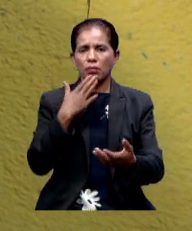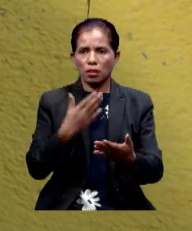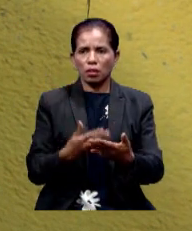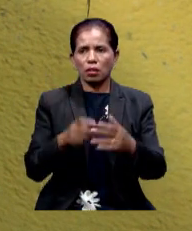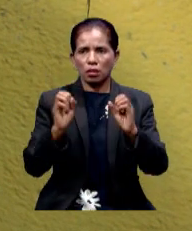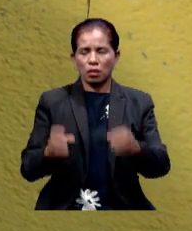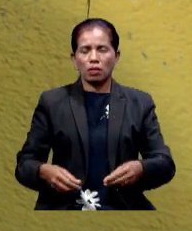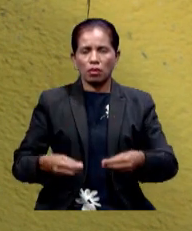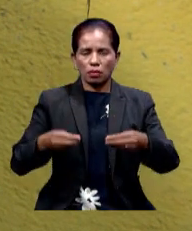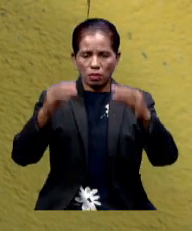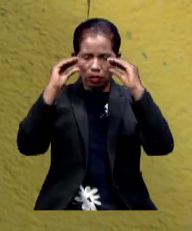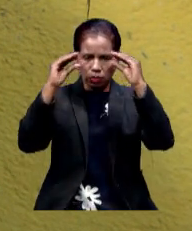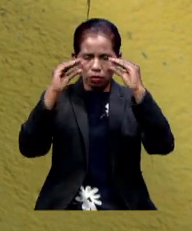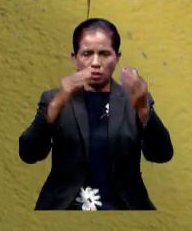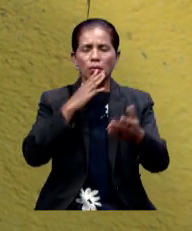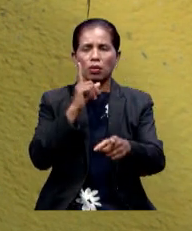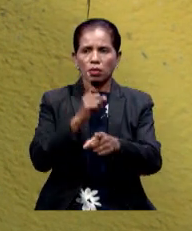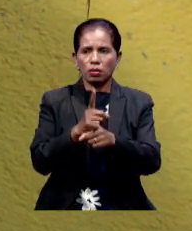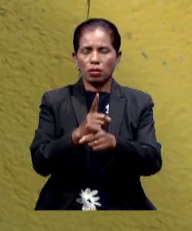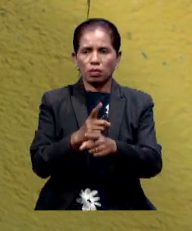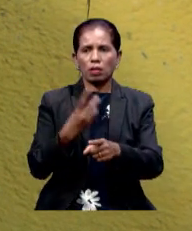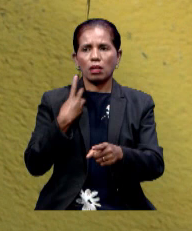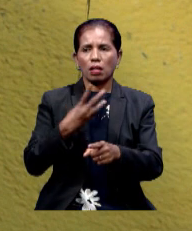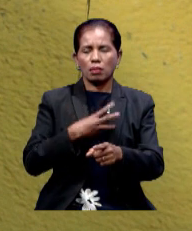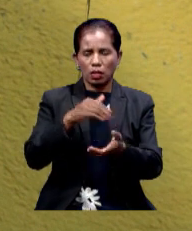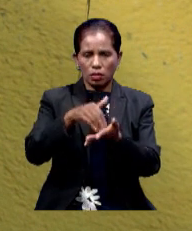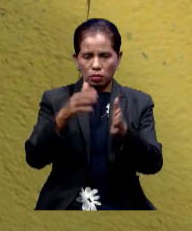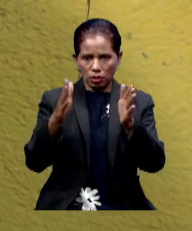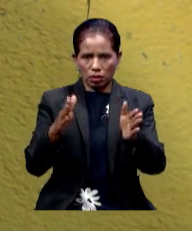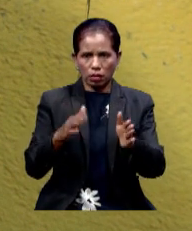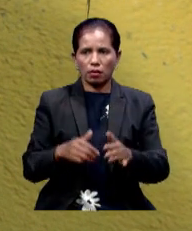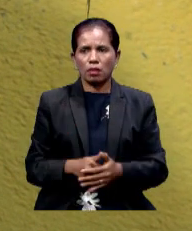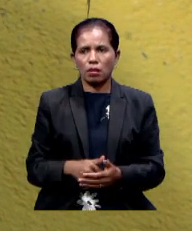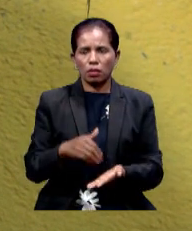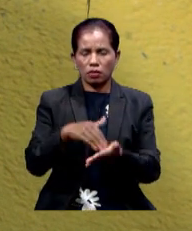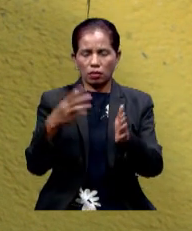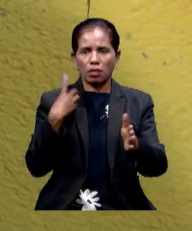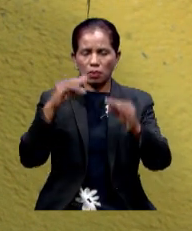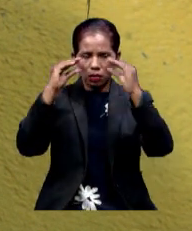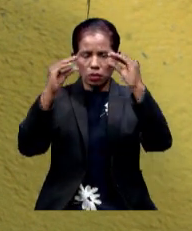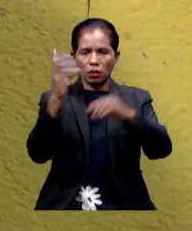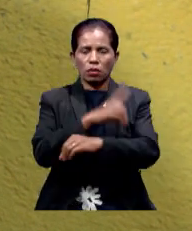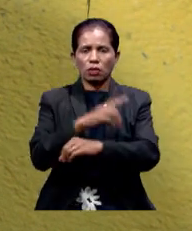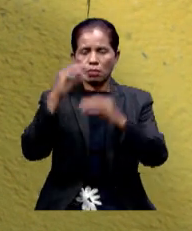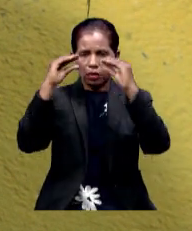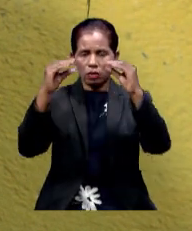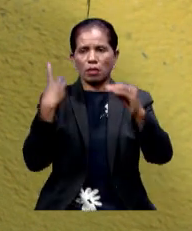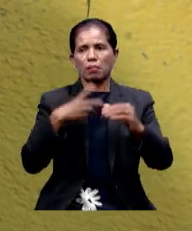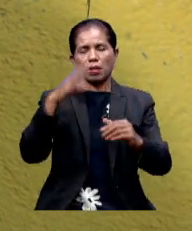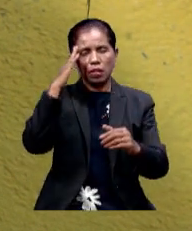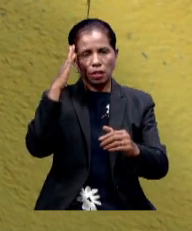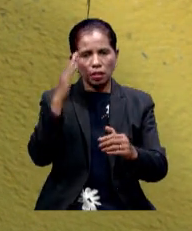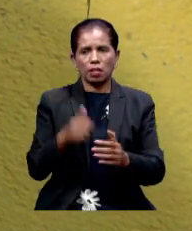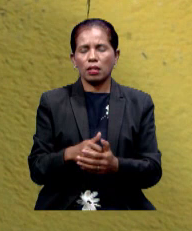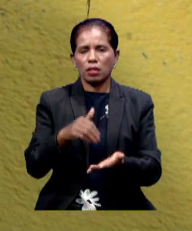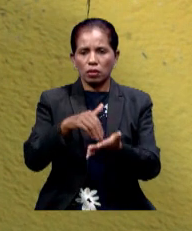tengah formasi dia ni klaru. Para bazen us haten student ne anse student me bekan loron hanur nia bel haten dete ke